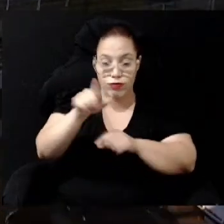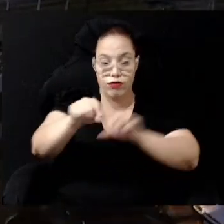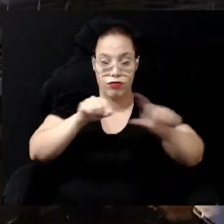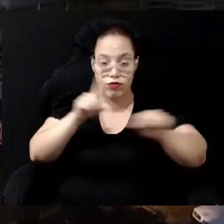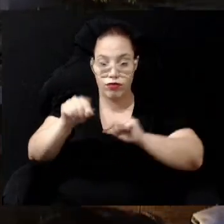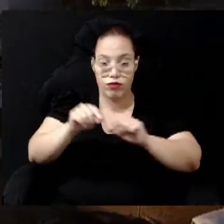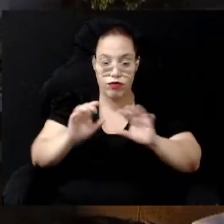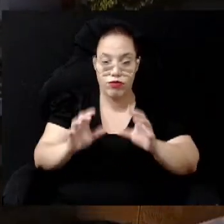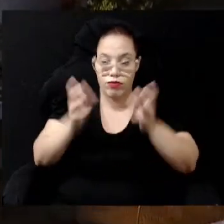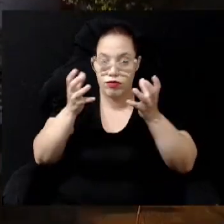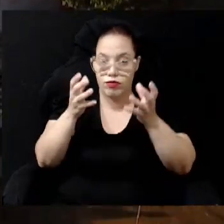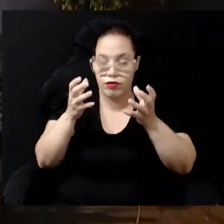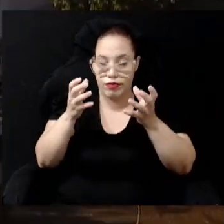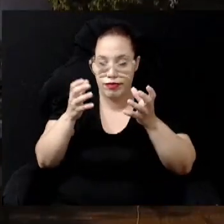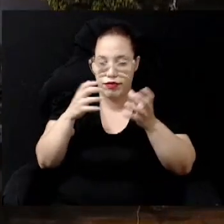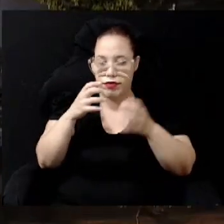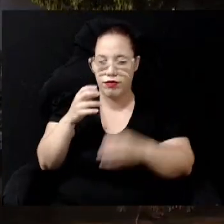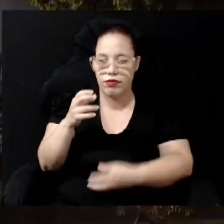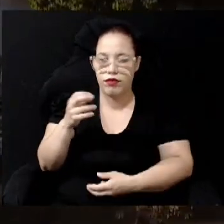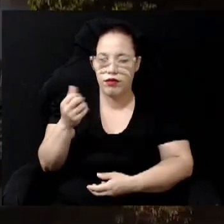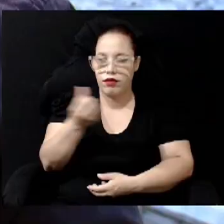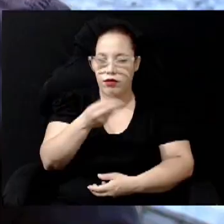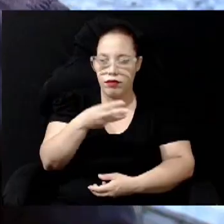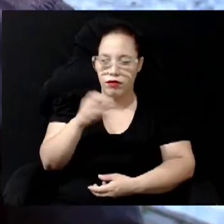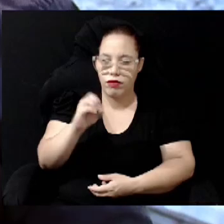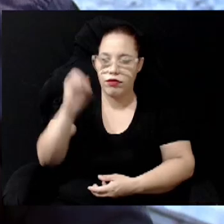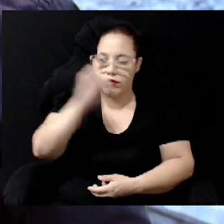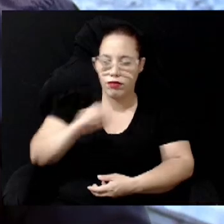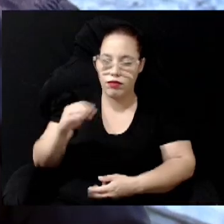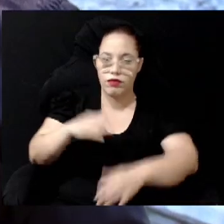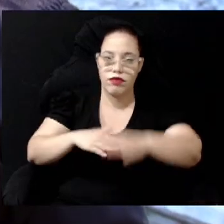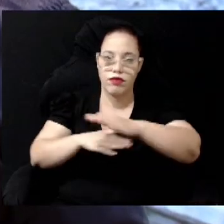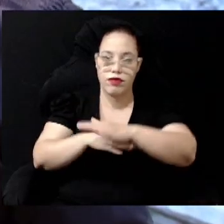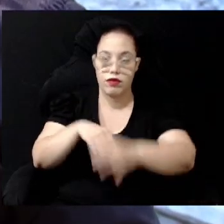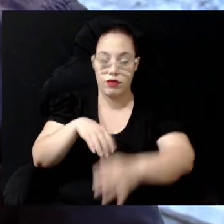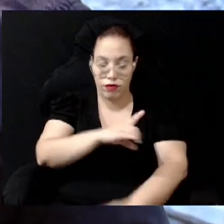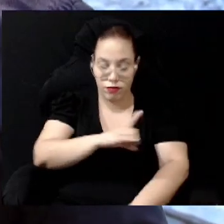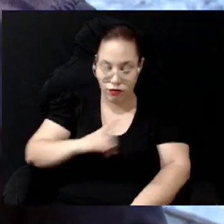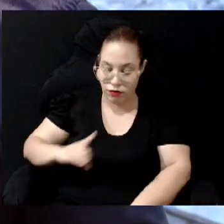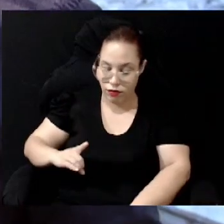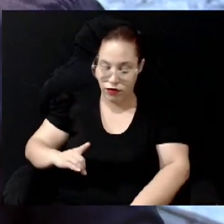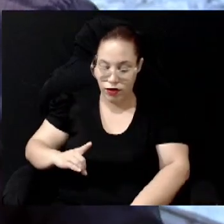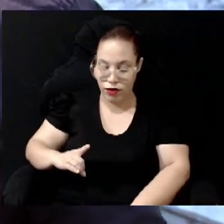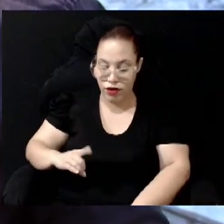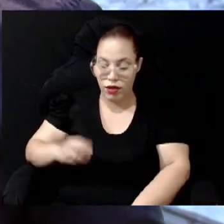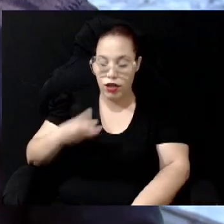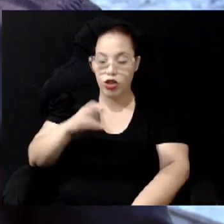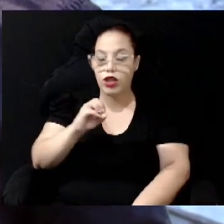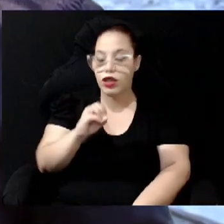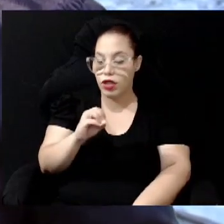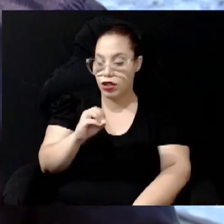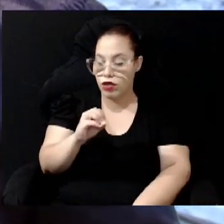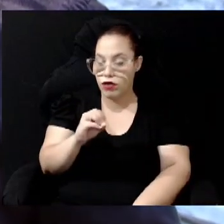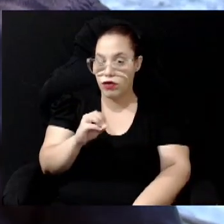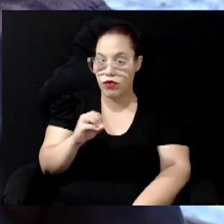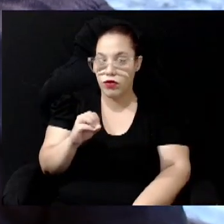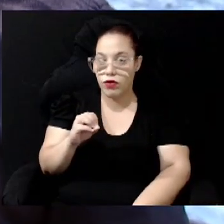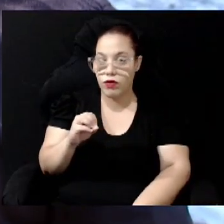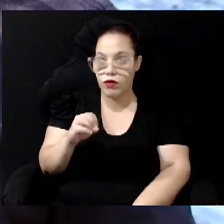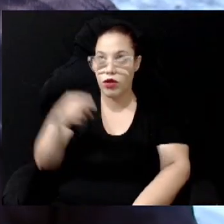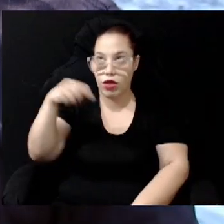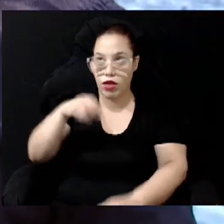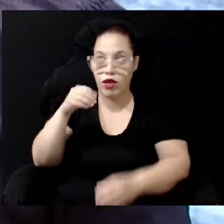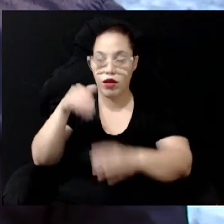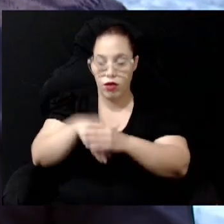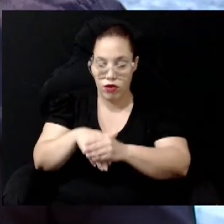será realizada no dia 30 de outubro na Câmara dos Deputados. A gente vai ter dia 30 deste mês a votação, né, pelos membros